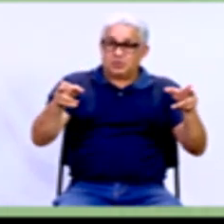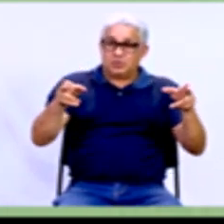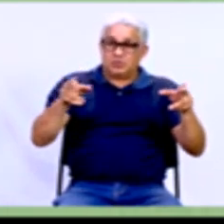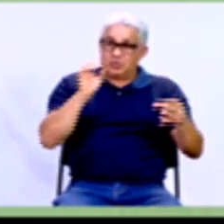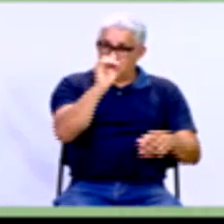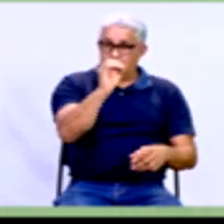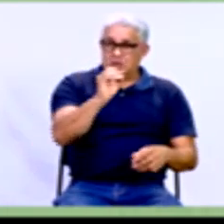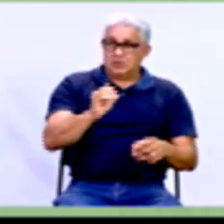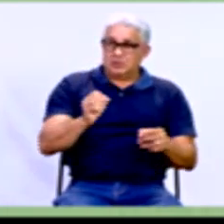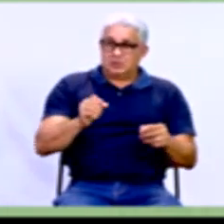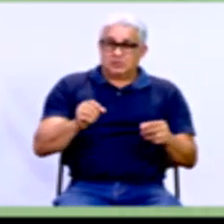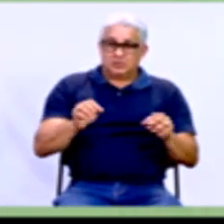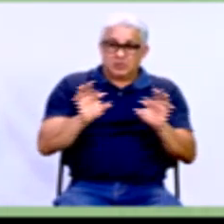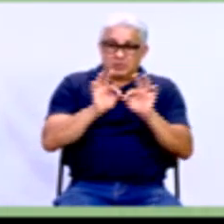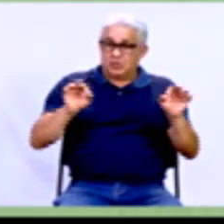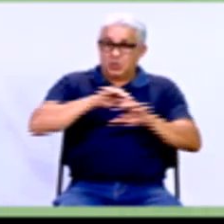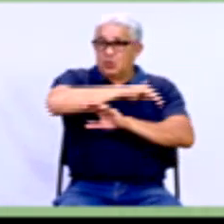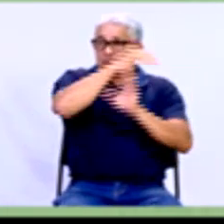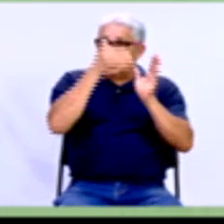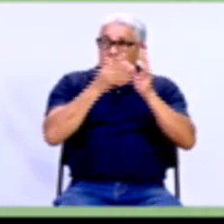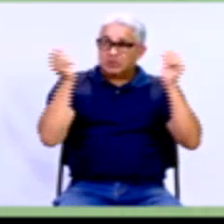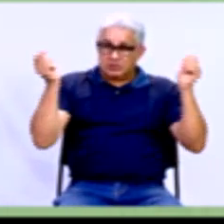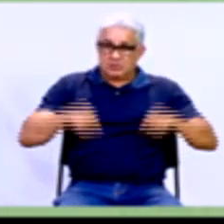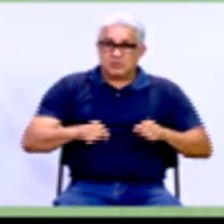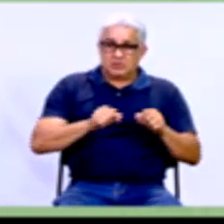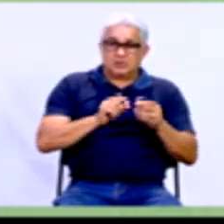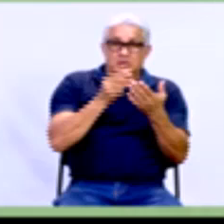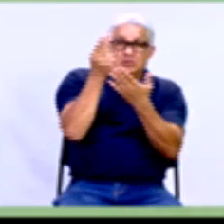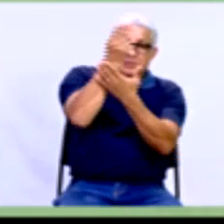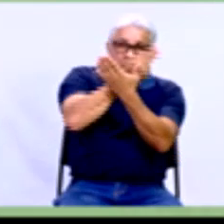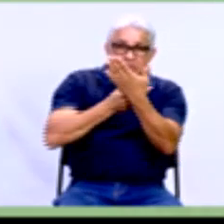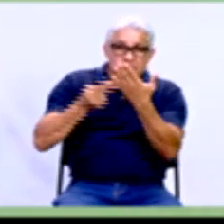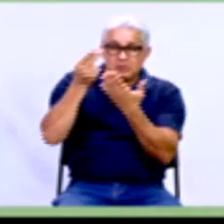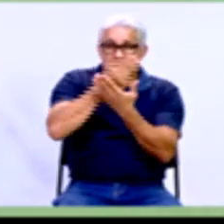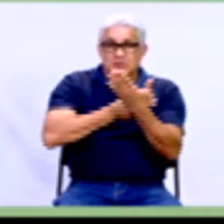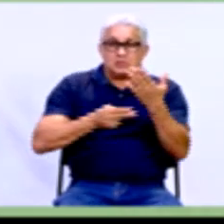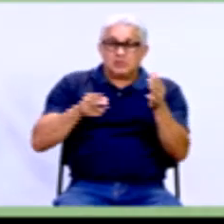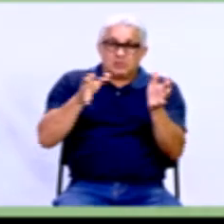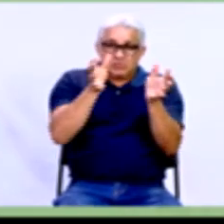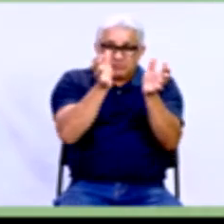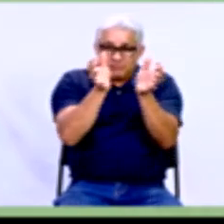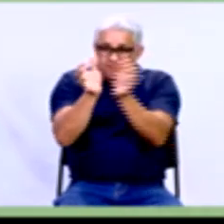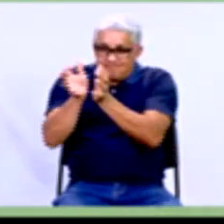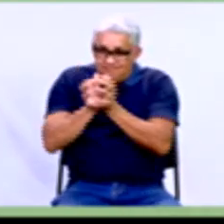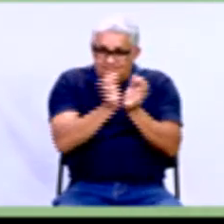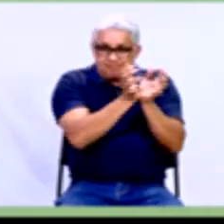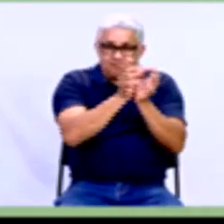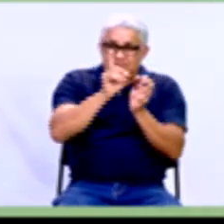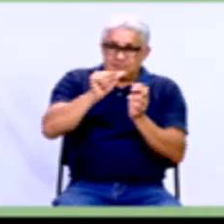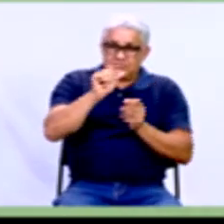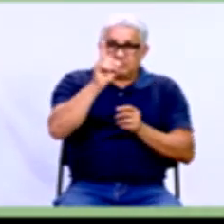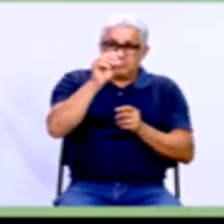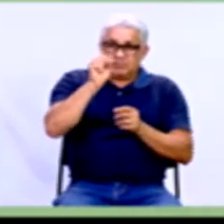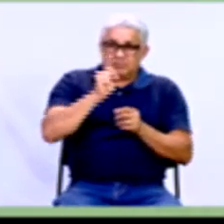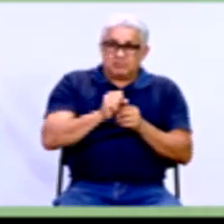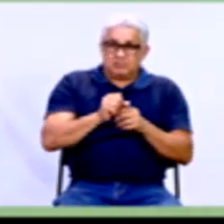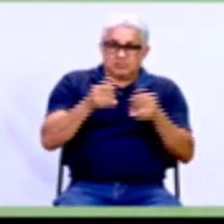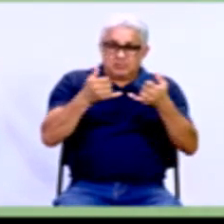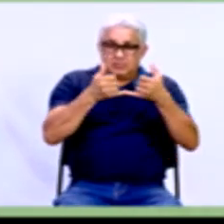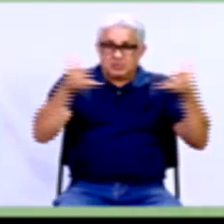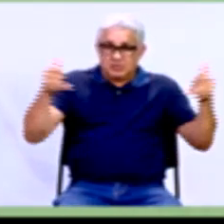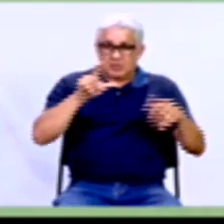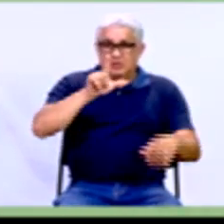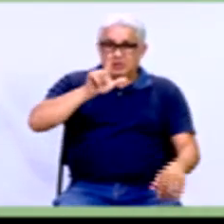De todas as linhas possíveis que podem ser desenhadas através de um conjunto de dados, a linha de regressão é a linha para a qual